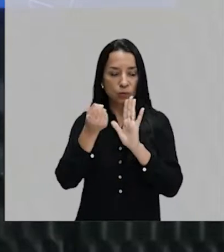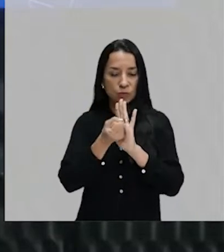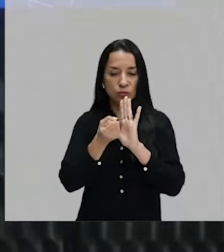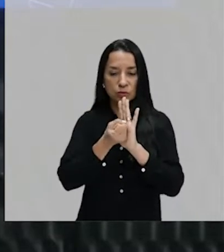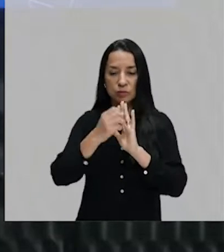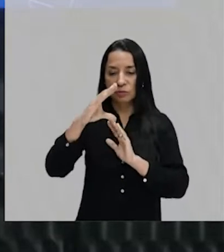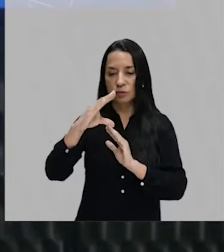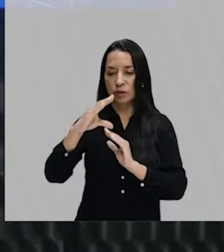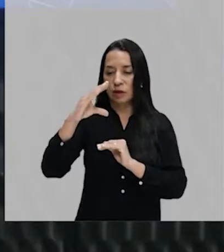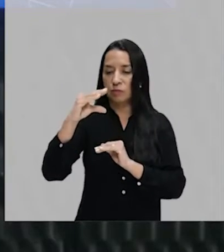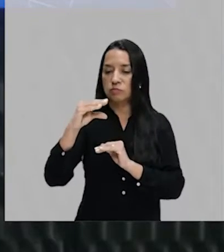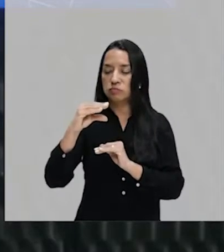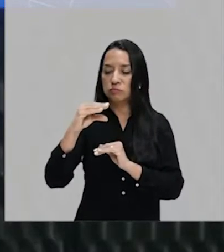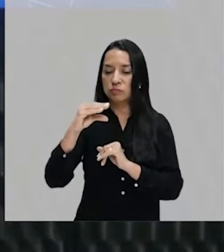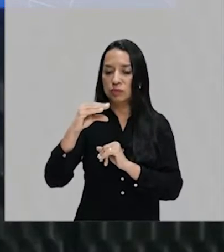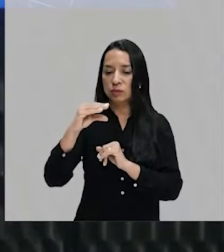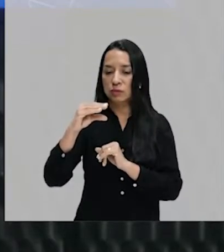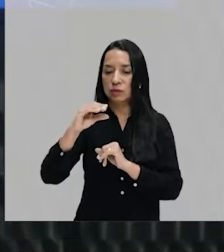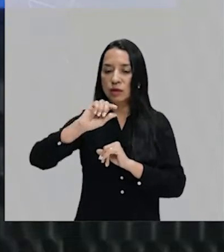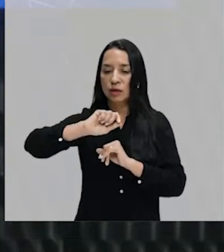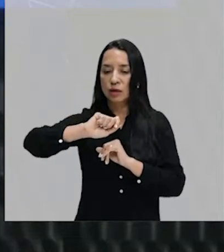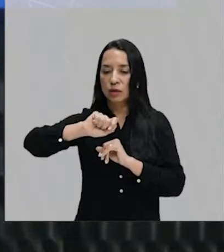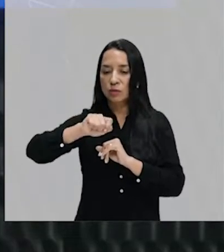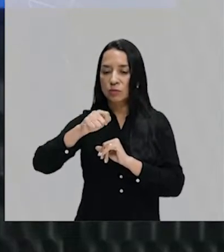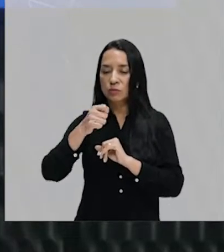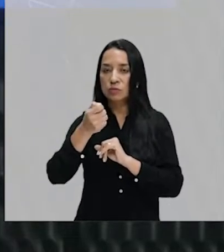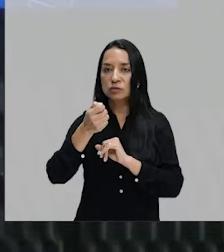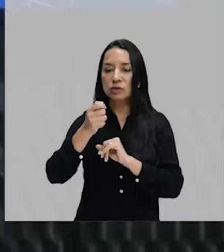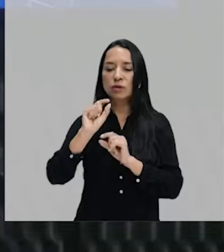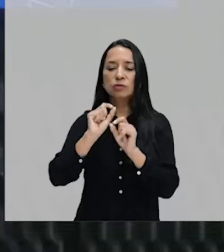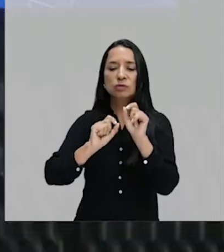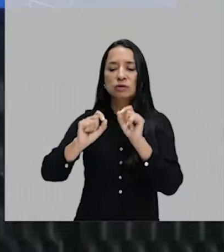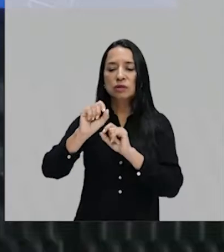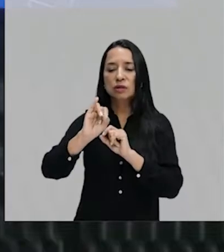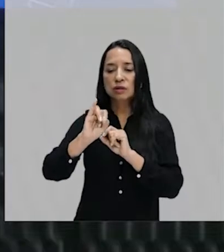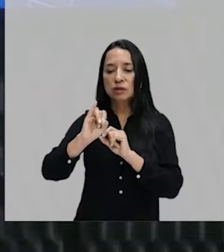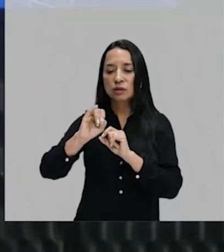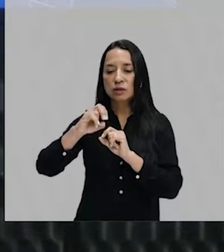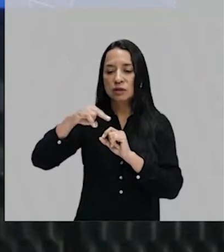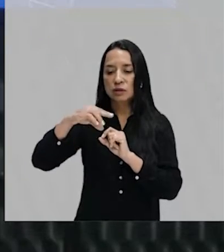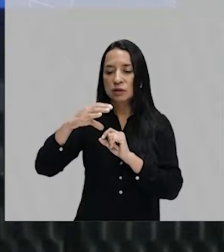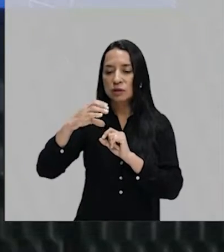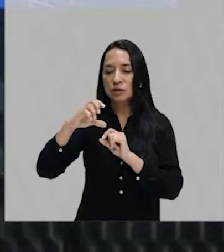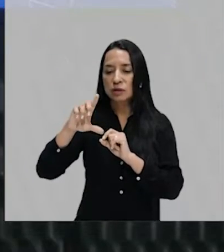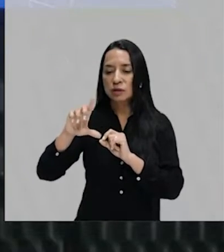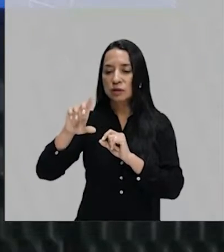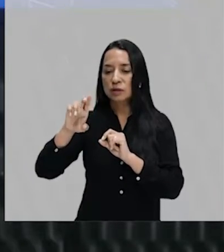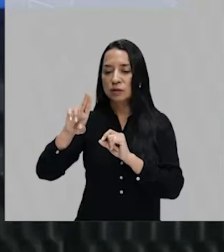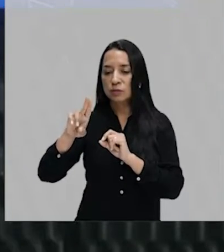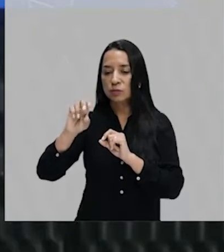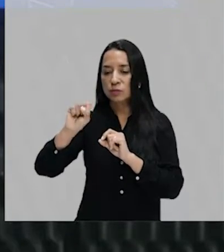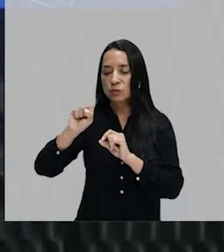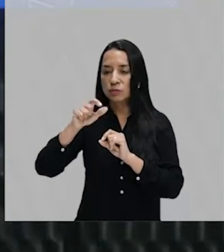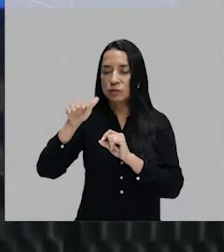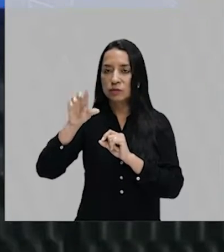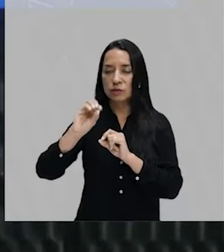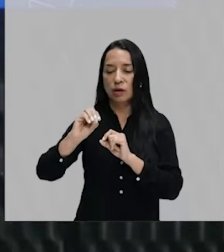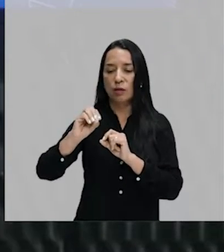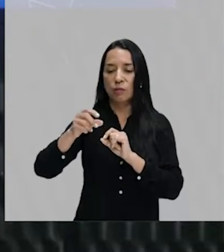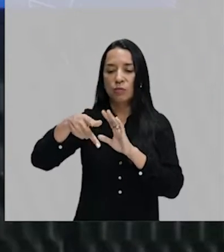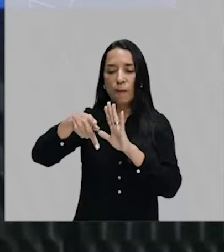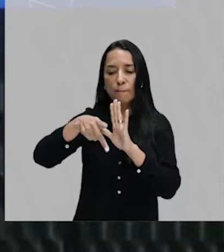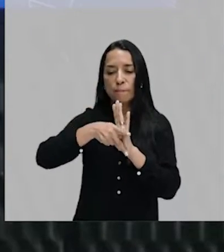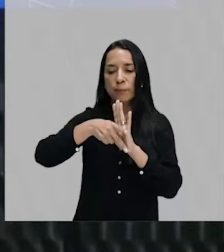achatado ele é um sinal de inclusão né Então veja até pela própria leitura